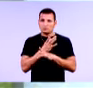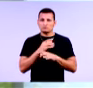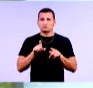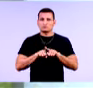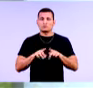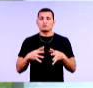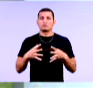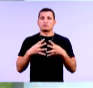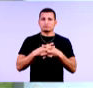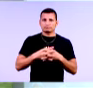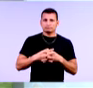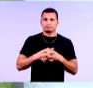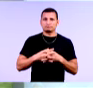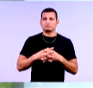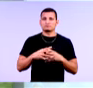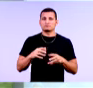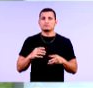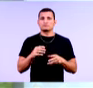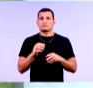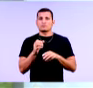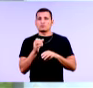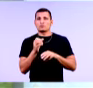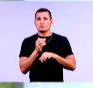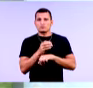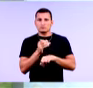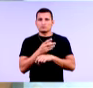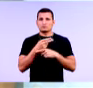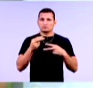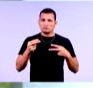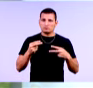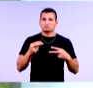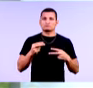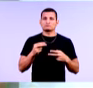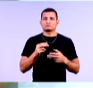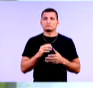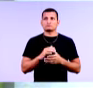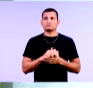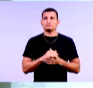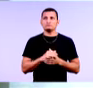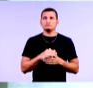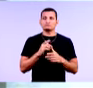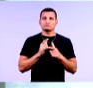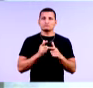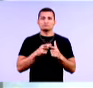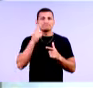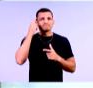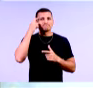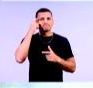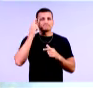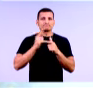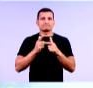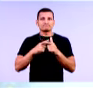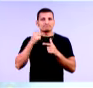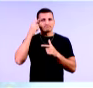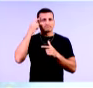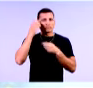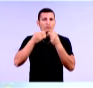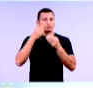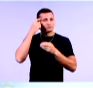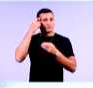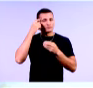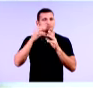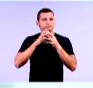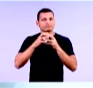também, orientado a objetos. De uma maneira bem mais intuitiva. Por que intuitiva? É porque é do jeito que a nossa cabeça